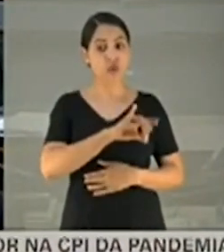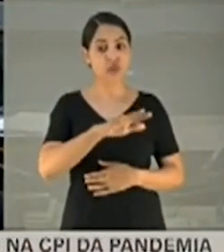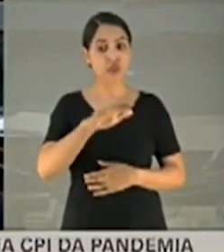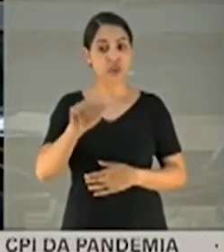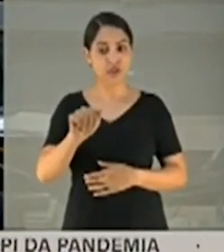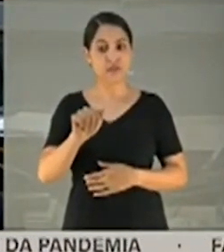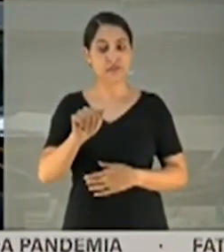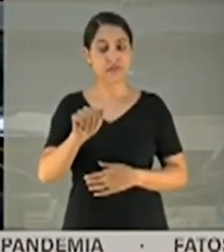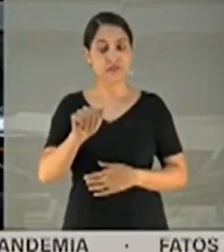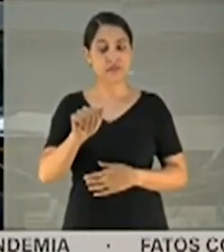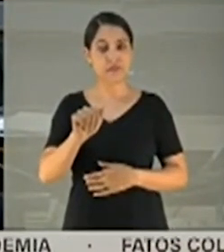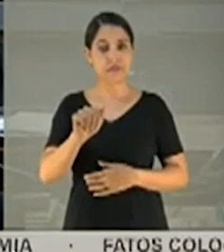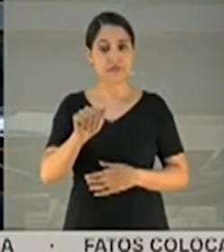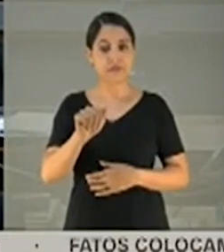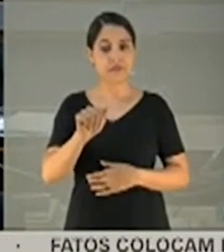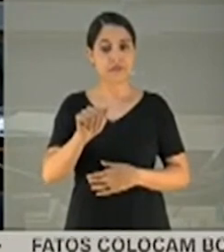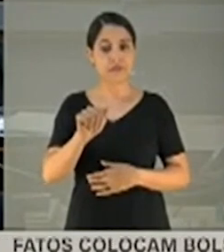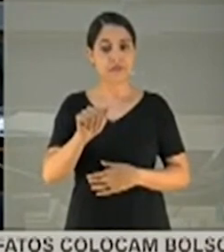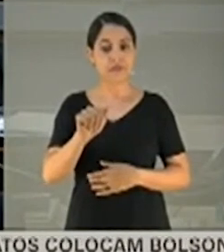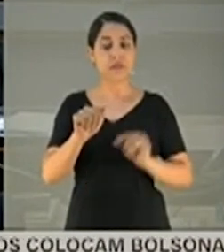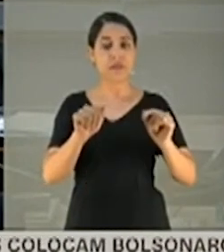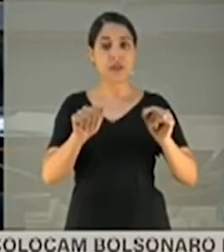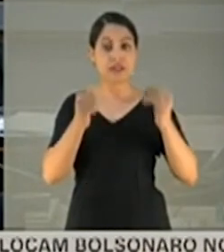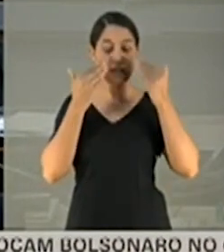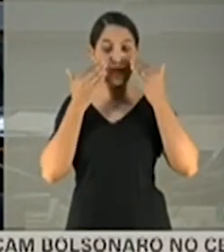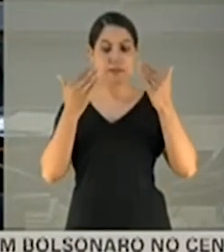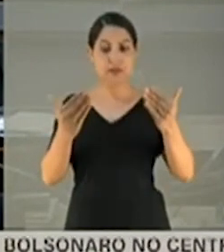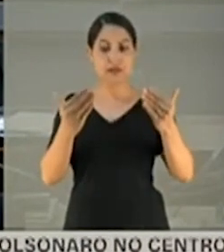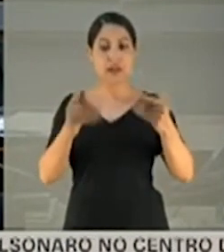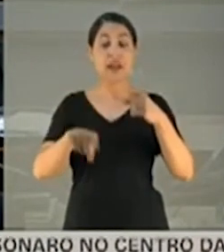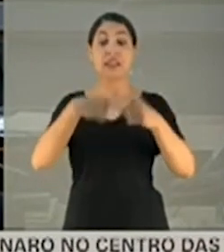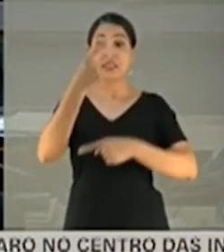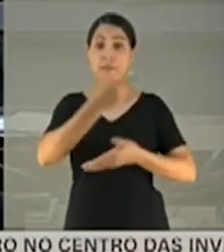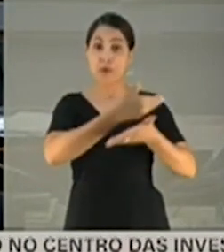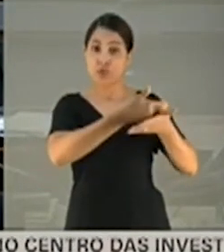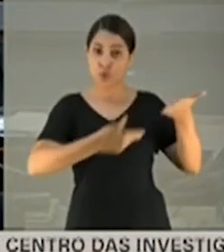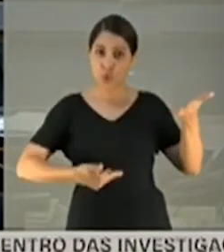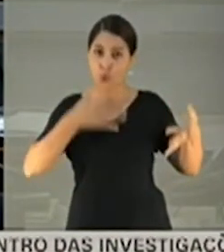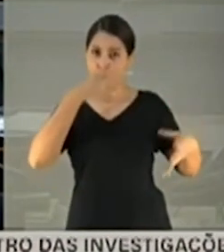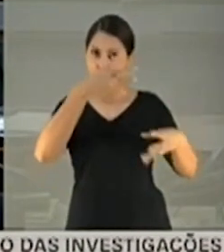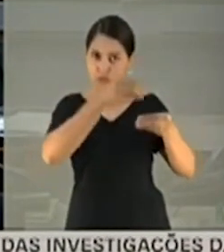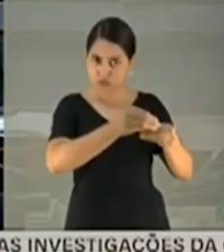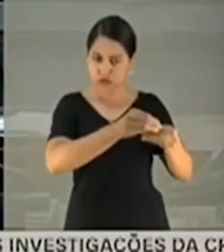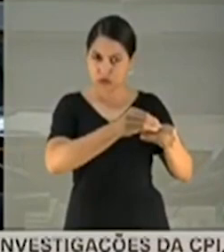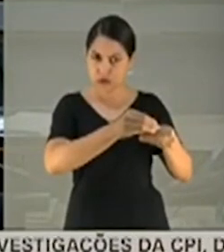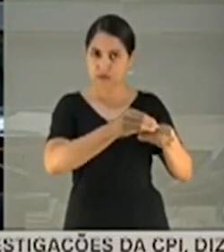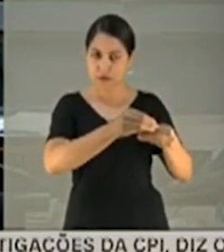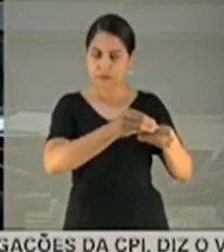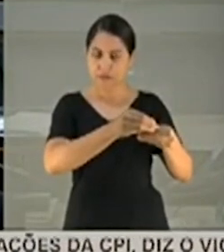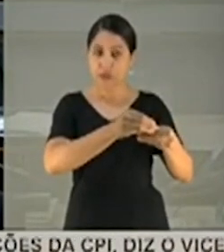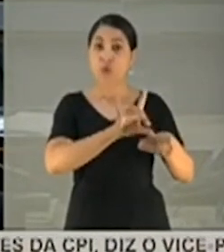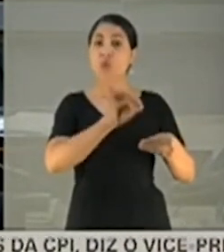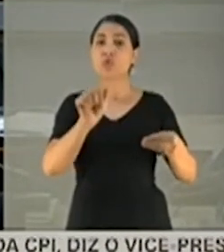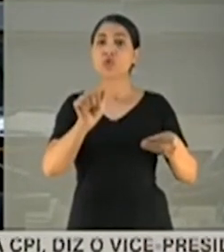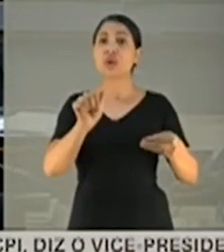após o recebimento do invoice, é isso. que a data é anterior, quando eles receberam, o presidente